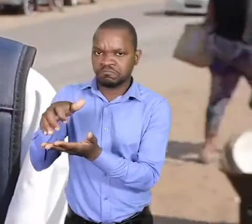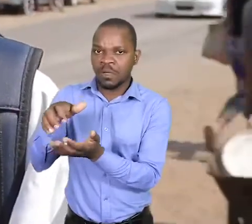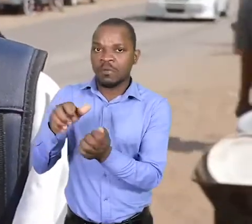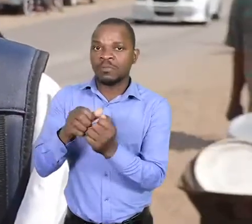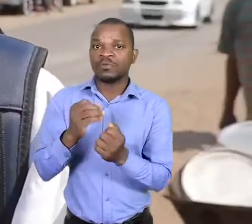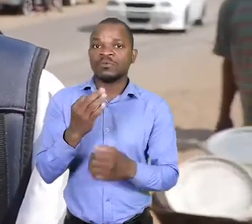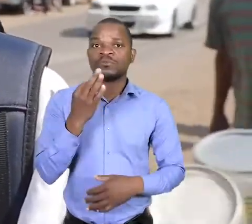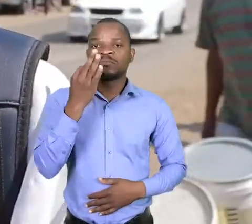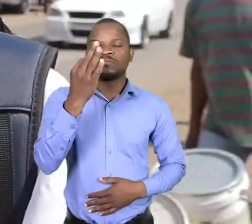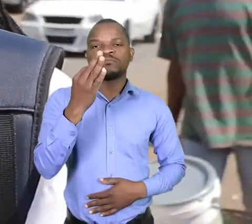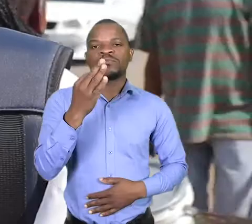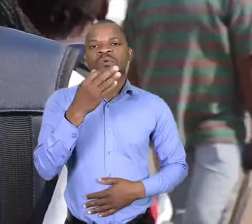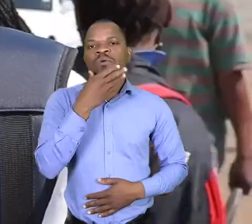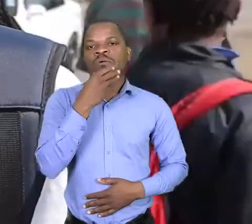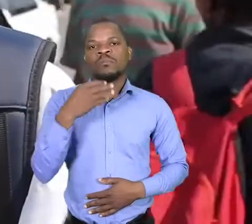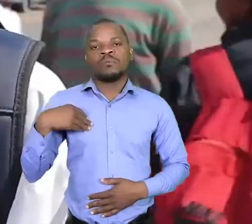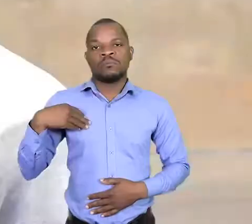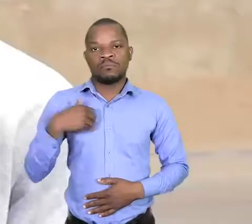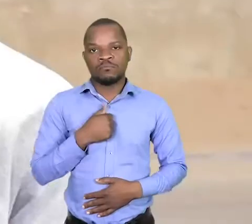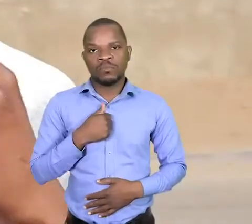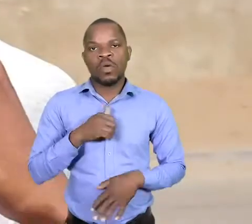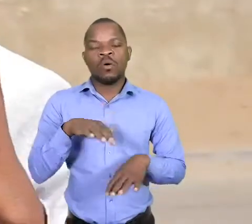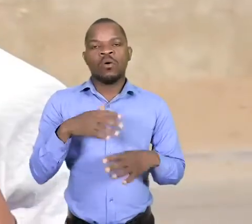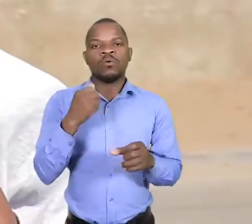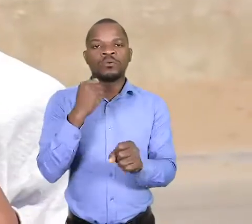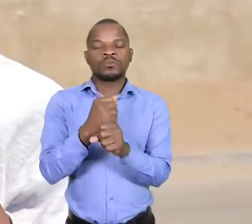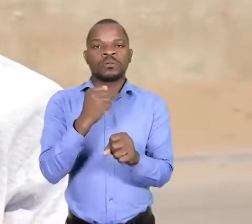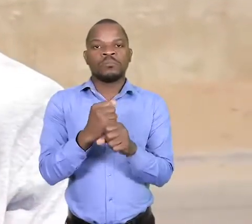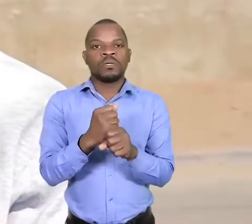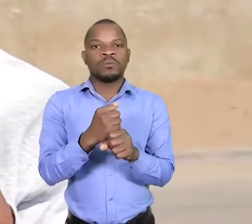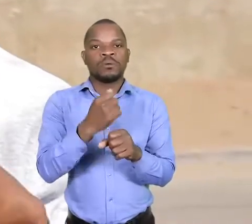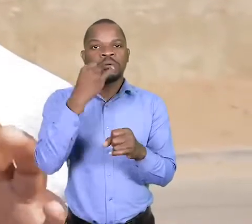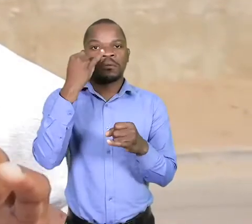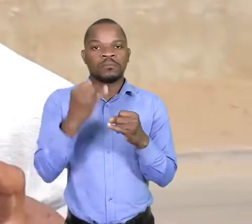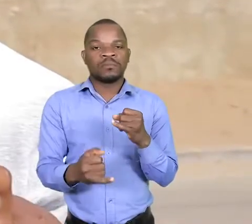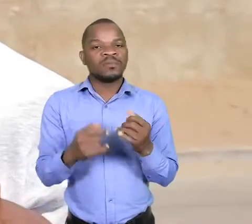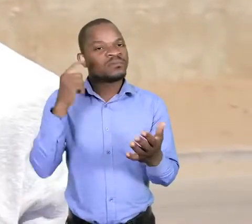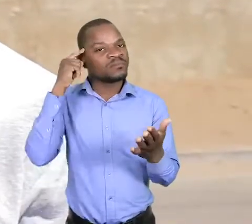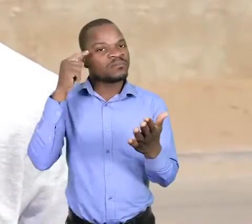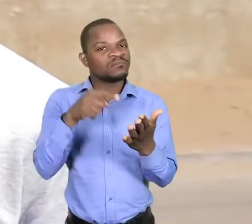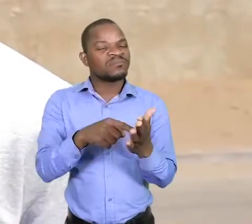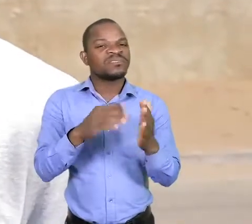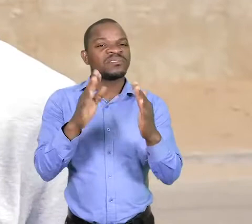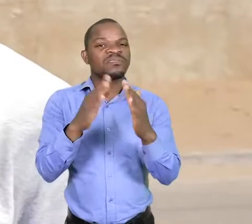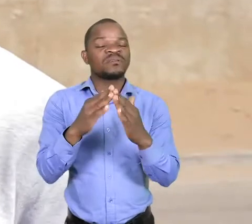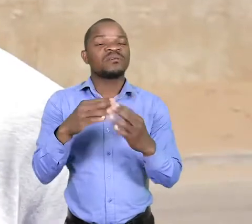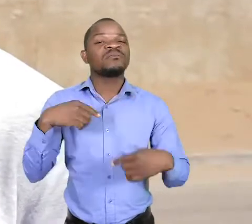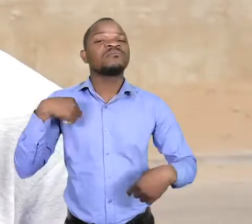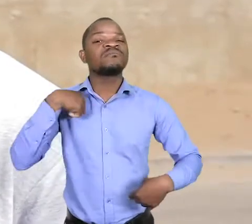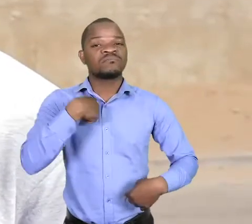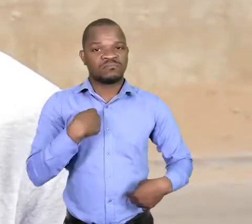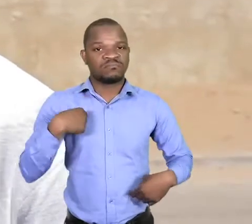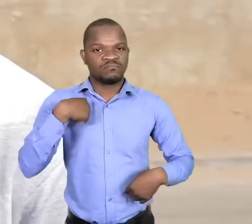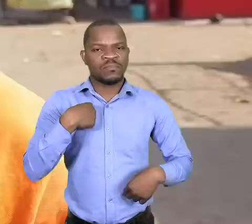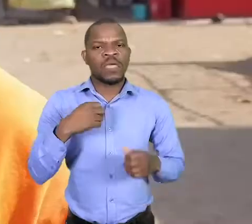em exemplo, para outrens, neste caso. As despesas ficam mais suaves em relação a quando uma pessoa